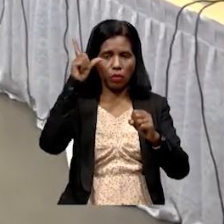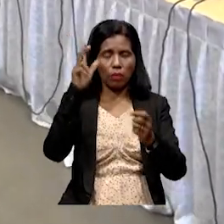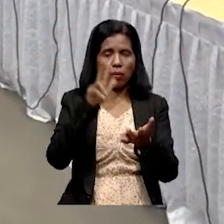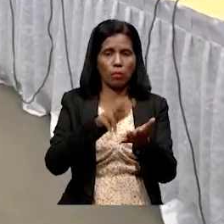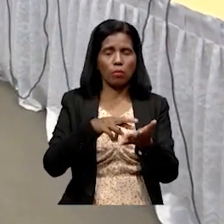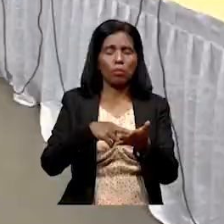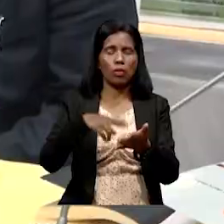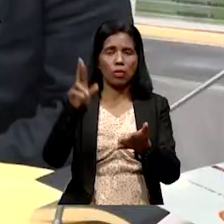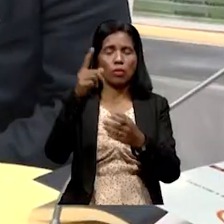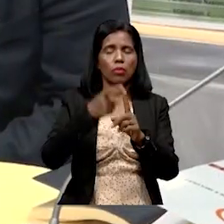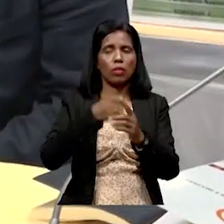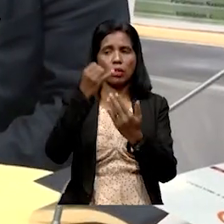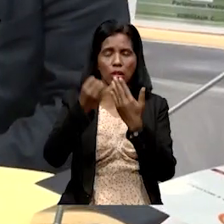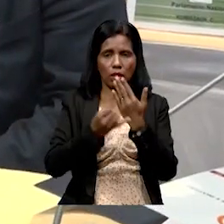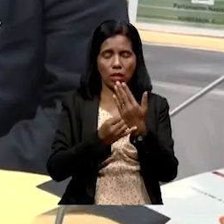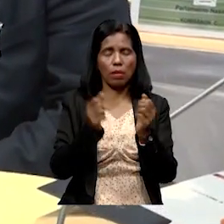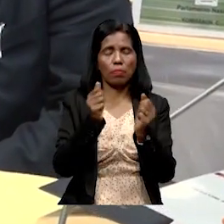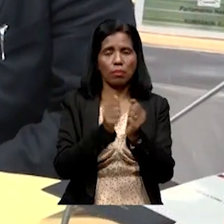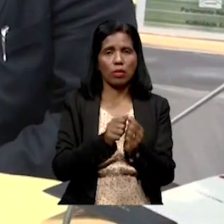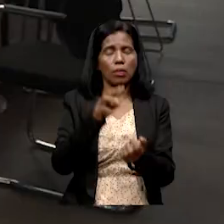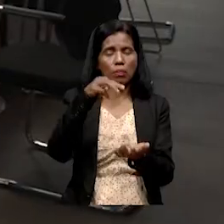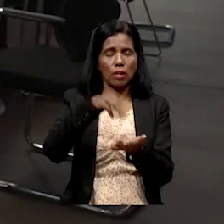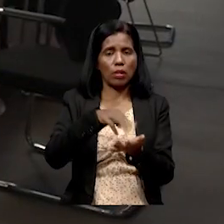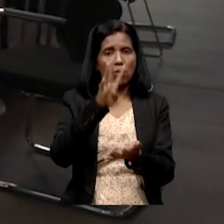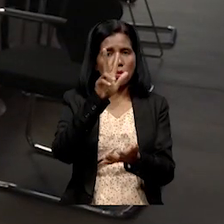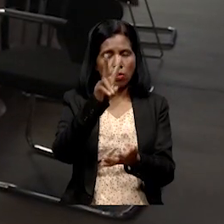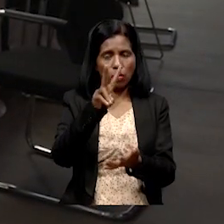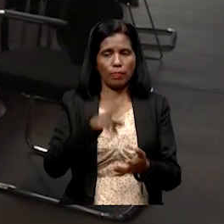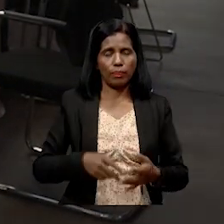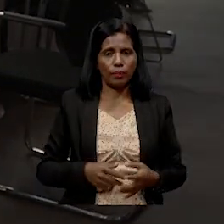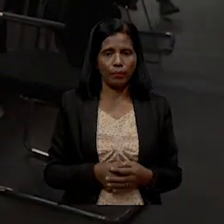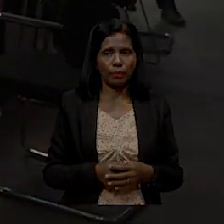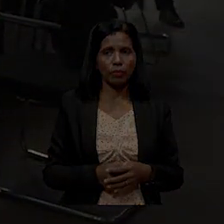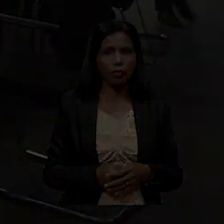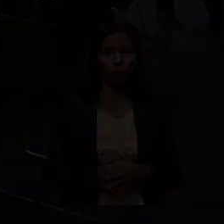fulan janeiro tinha, né? Hamutuk bilhão rua recente. Agostinho da Costa, GMN.